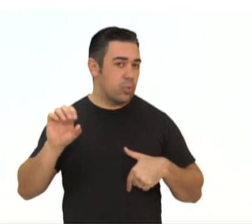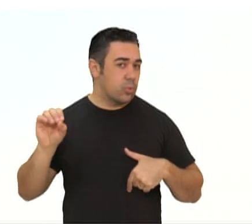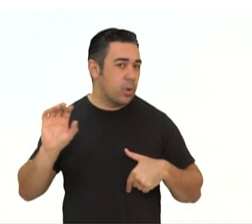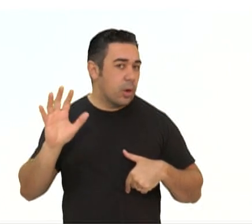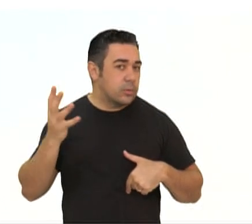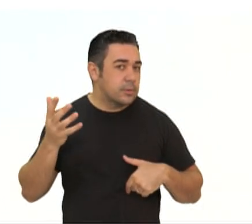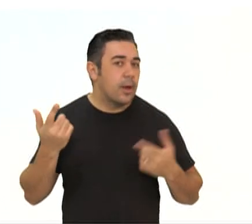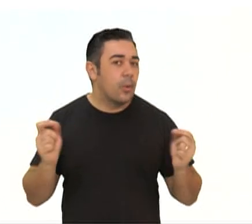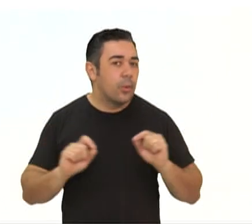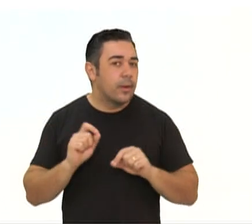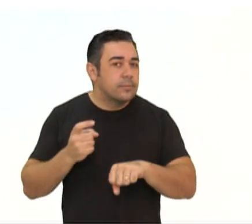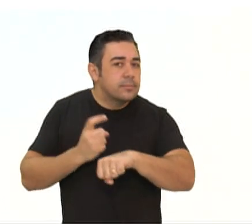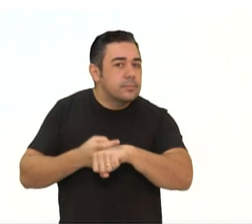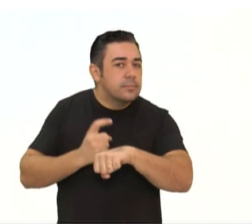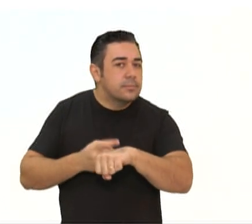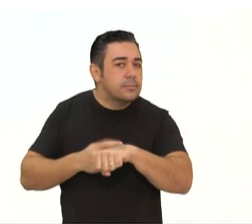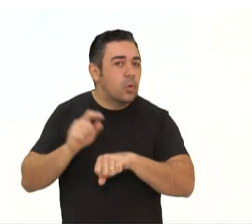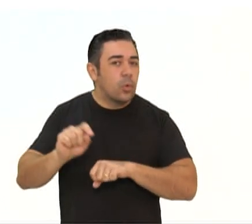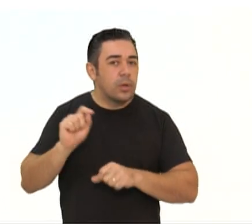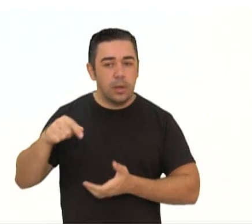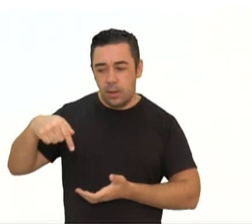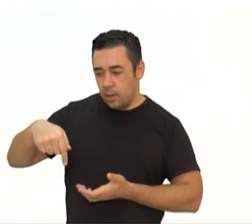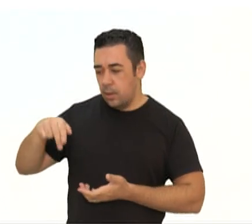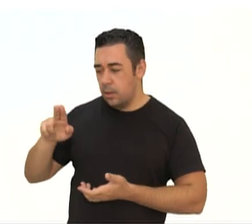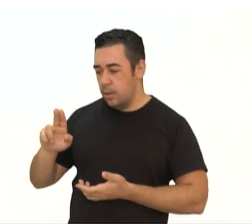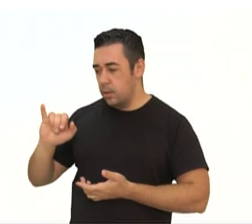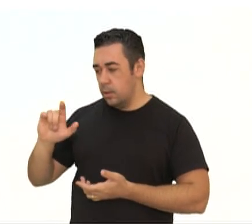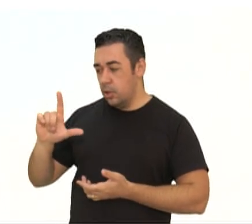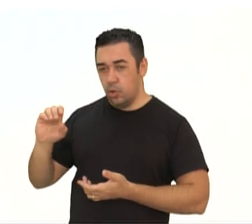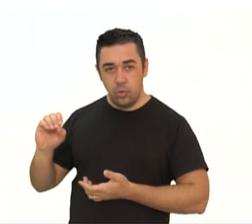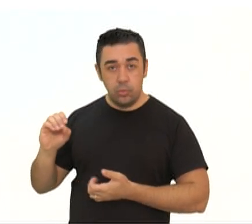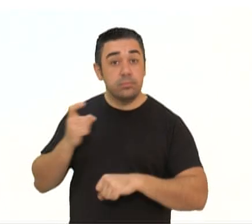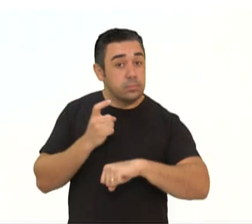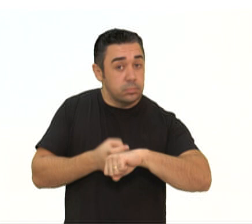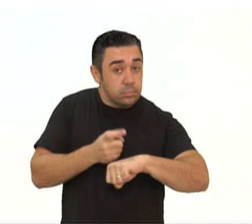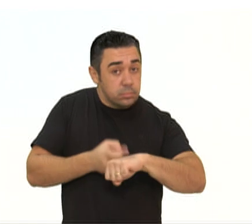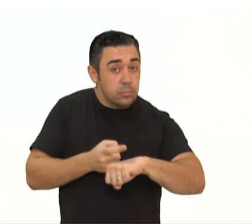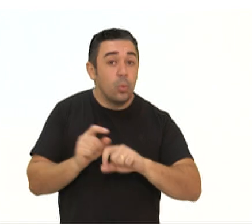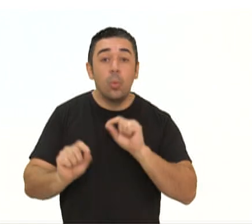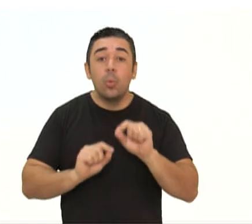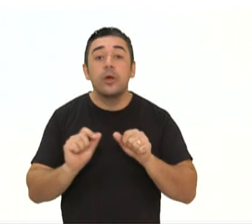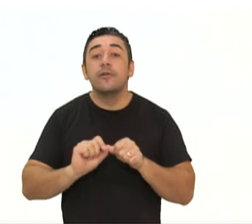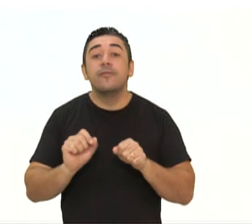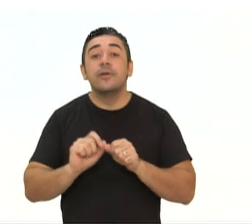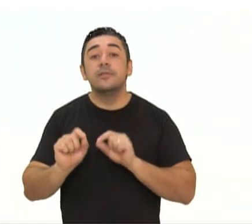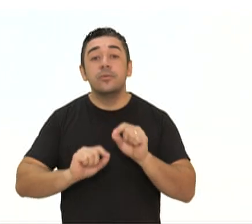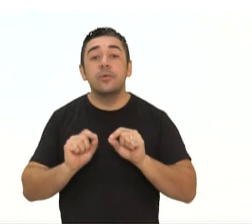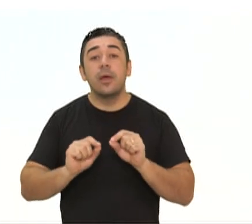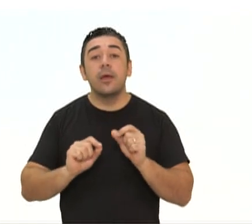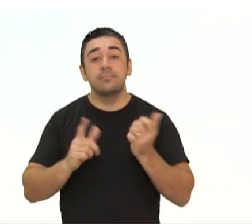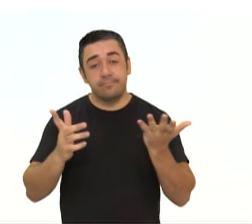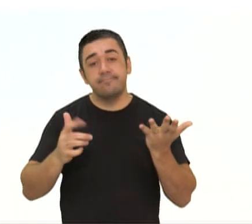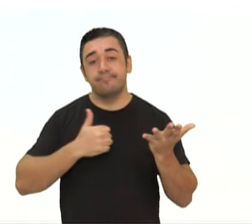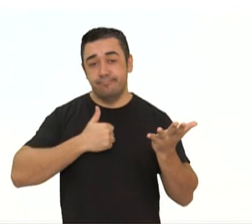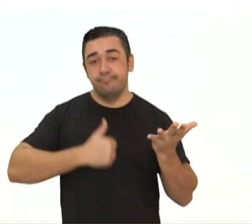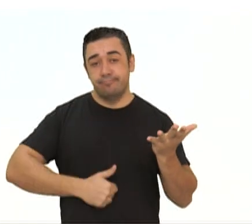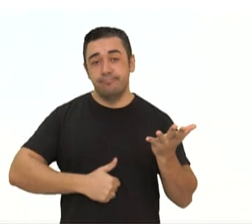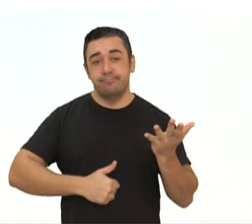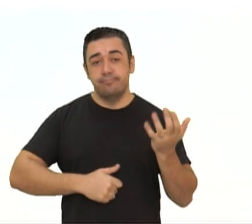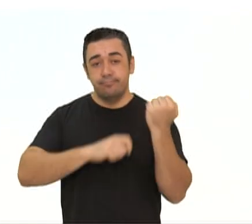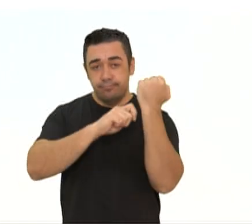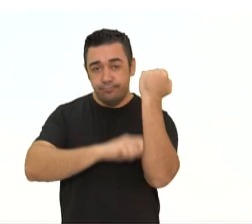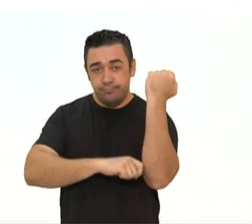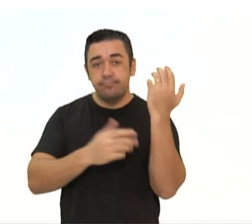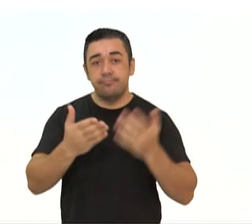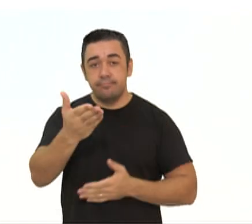a solidificação do quilo, né? Então, ele vai solidificar, formando as fezes, tá?